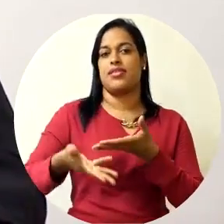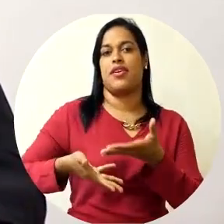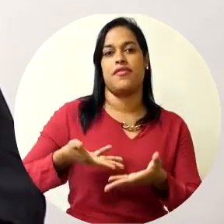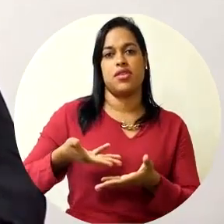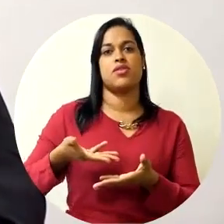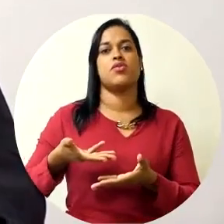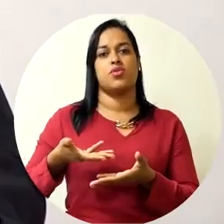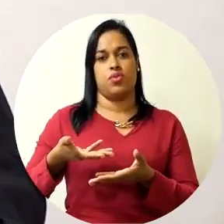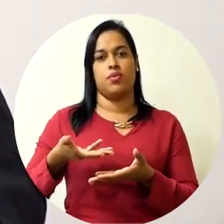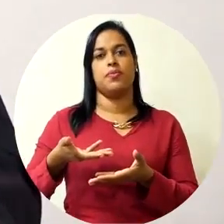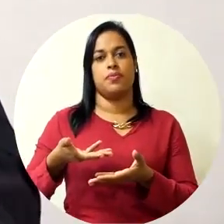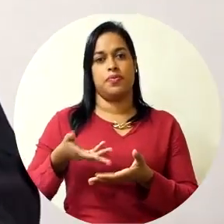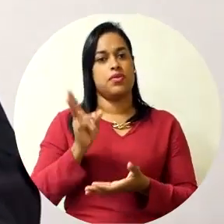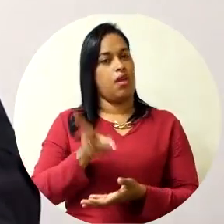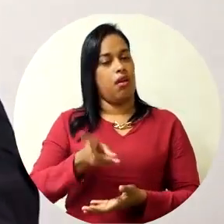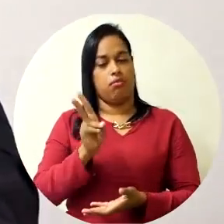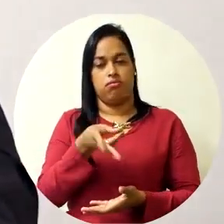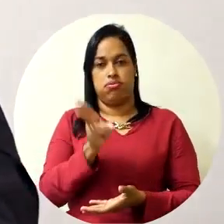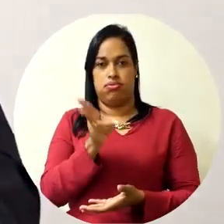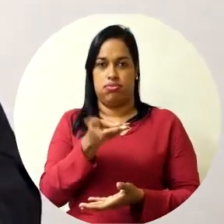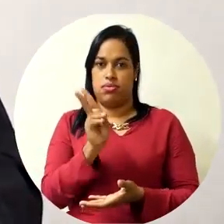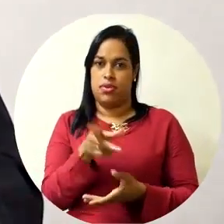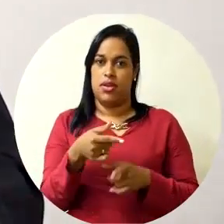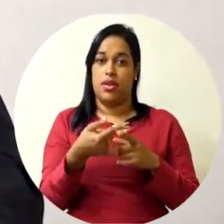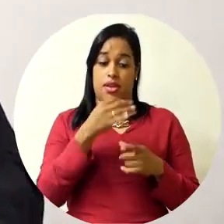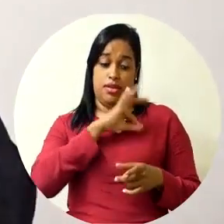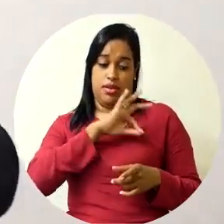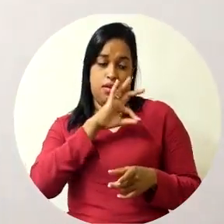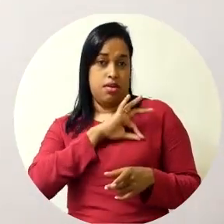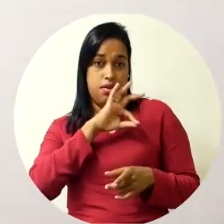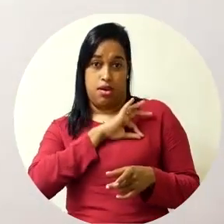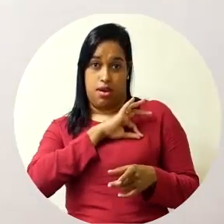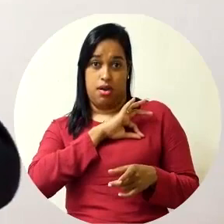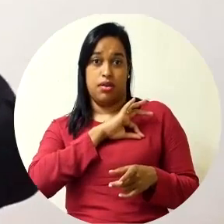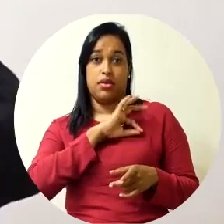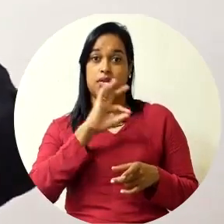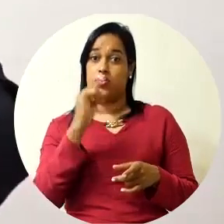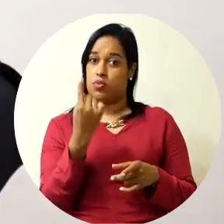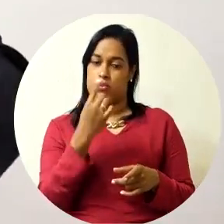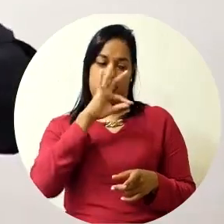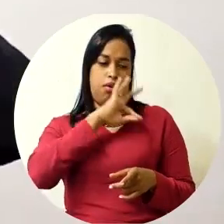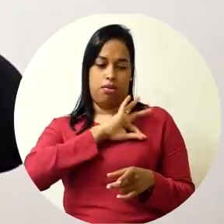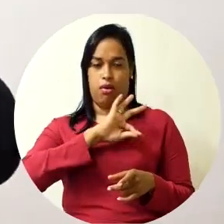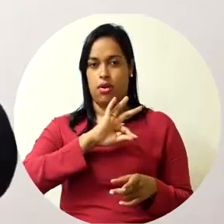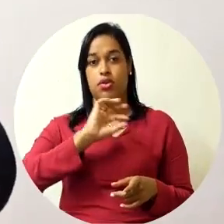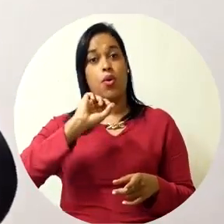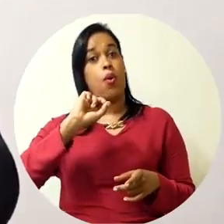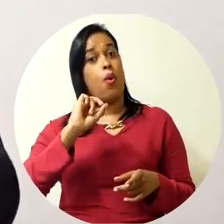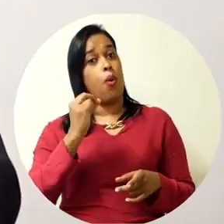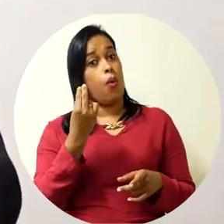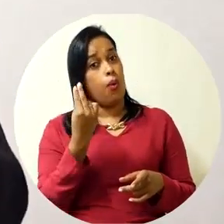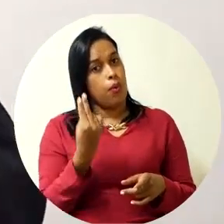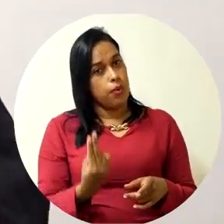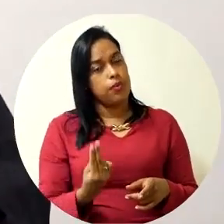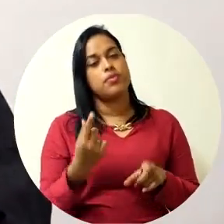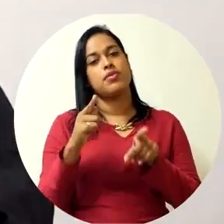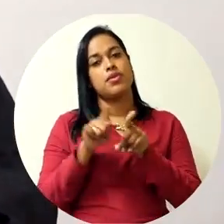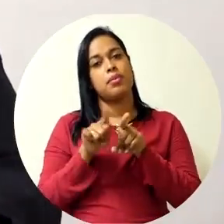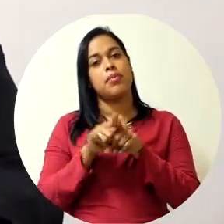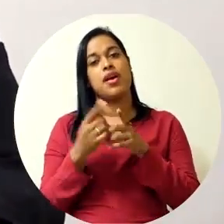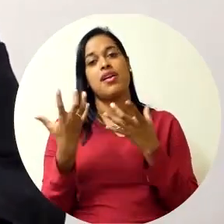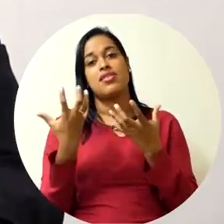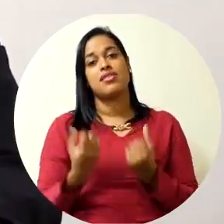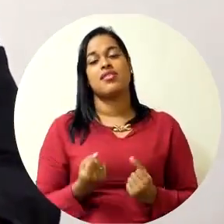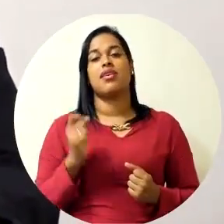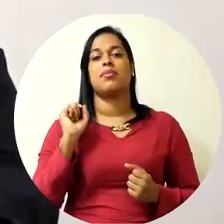que presta serviço de natureza não eventual, ou seja, habitual, assalariada, ou seja, através de um salário,